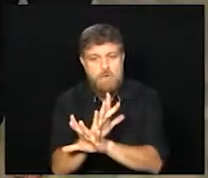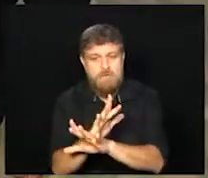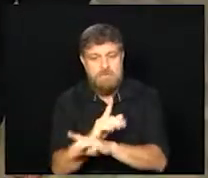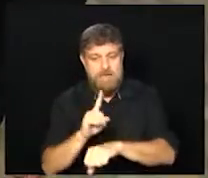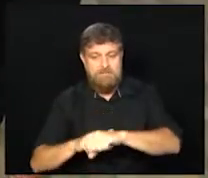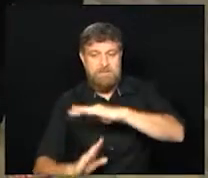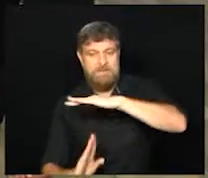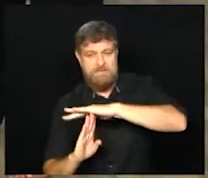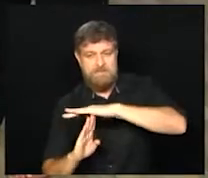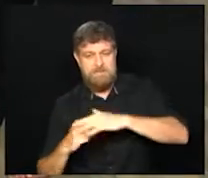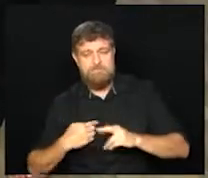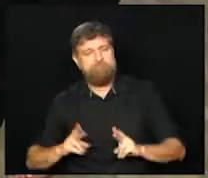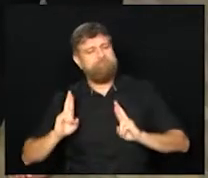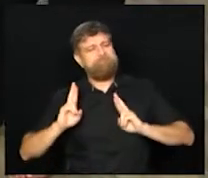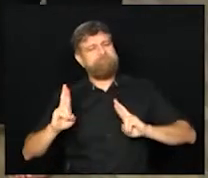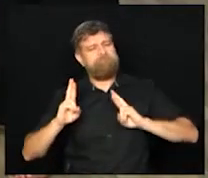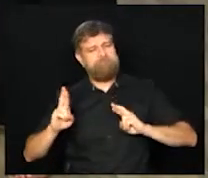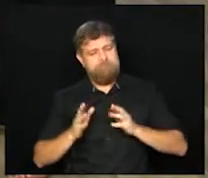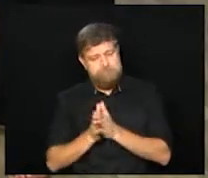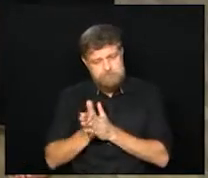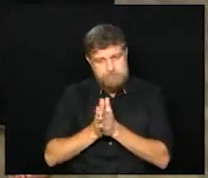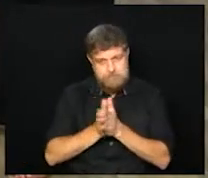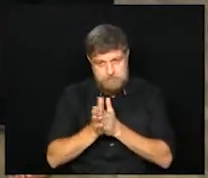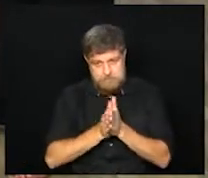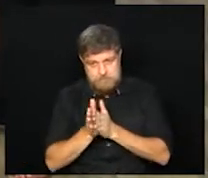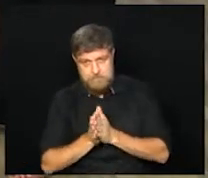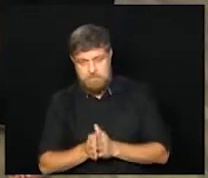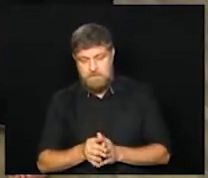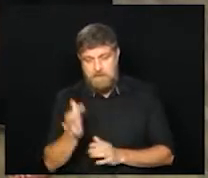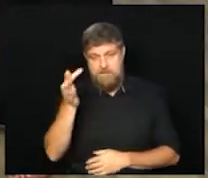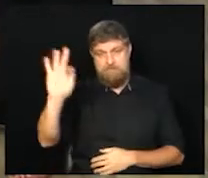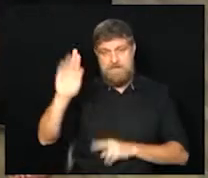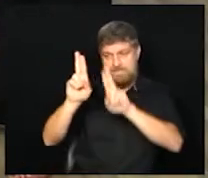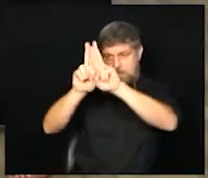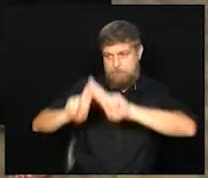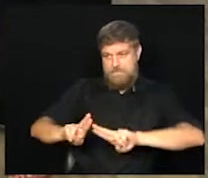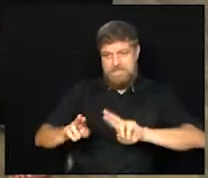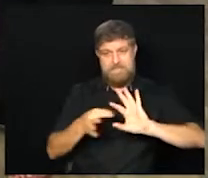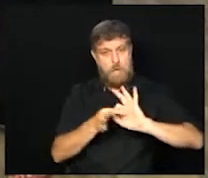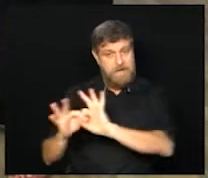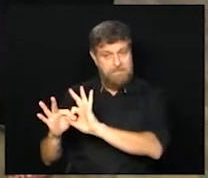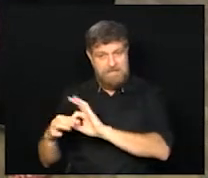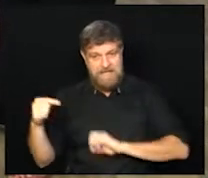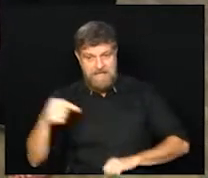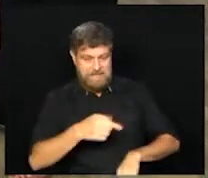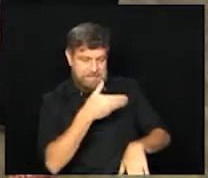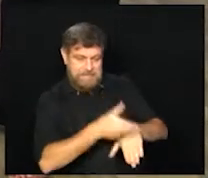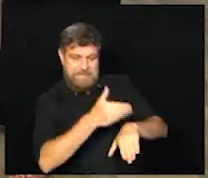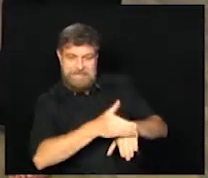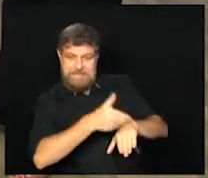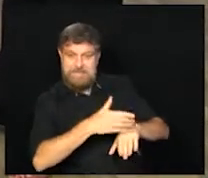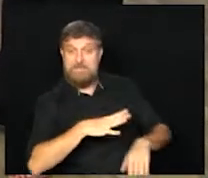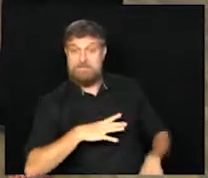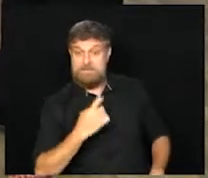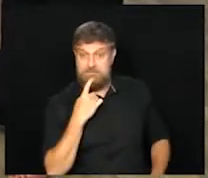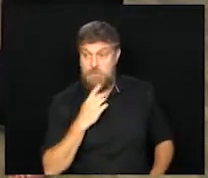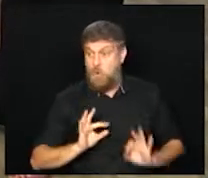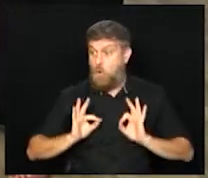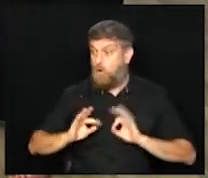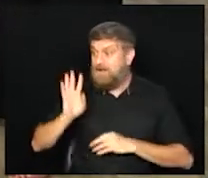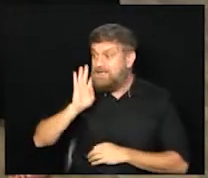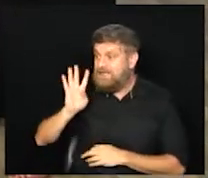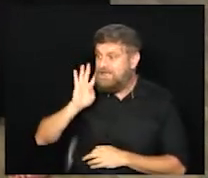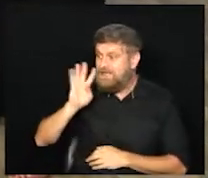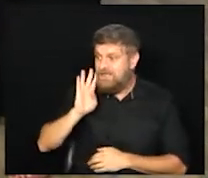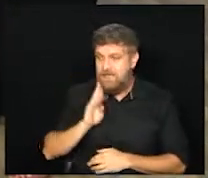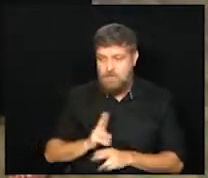uma expectativa que a preparação para as Olimpíadas de Paris seja feita toda aqui em Campinas, hein, Gabriel? Olha só que bacana. Então, Paris